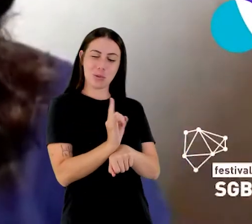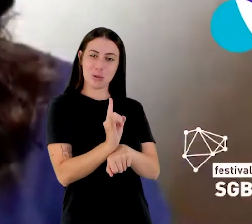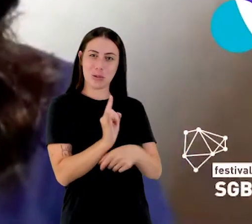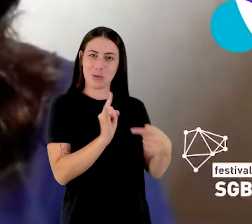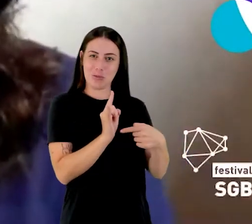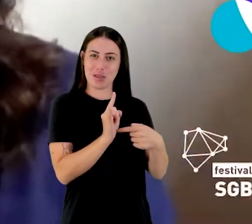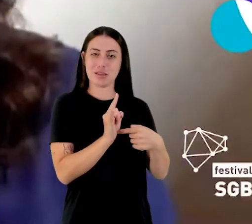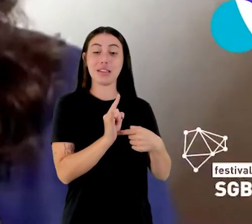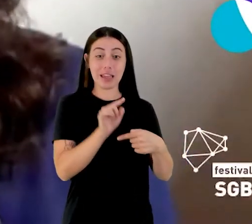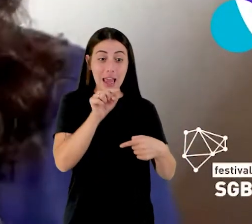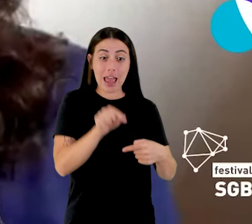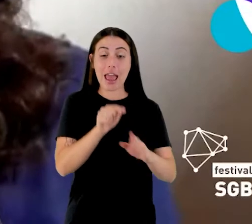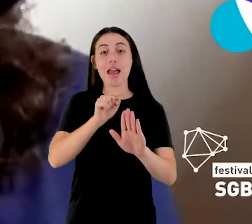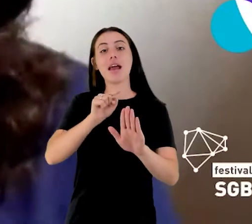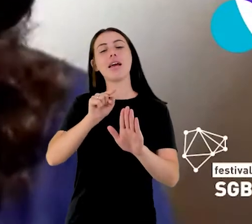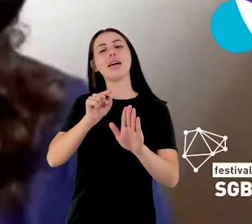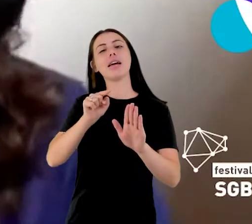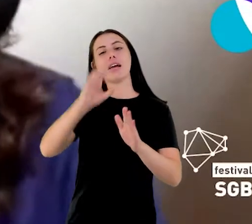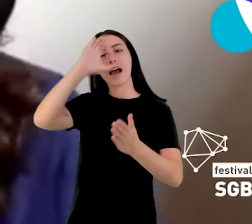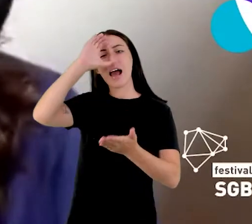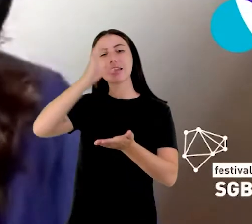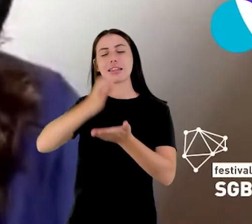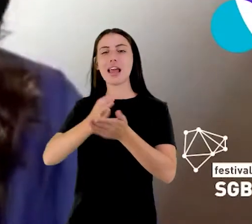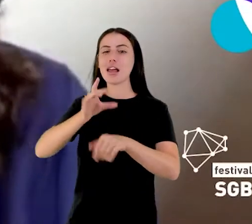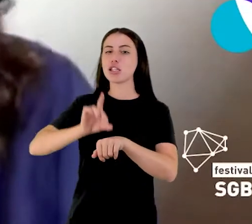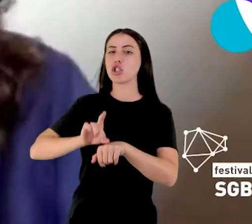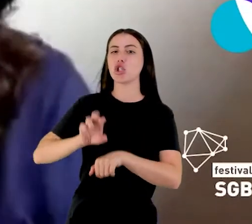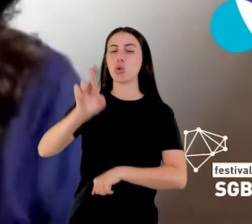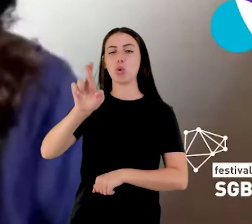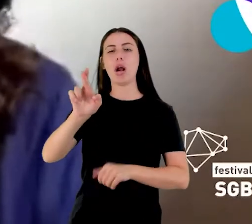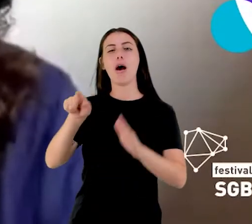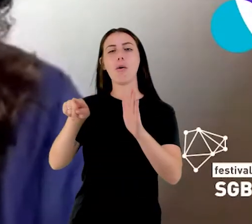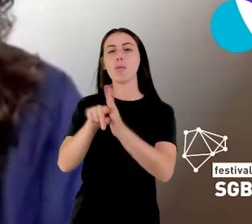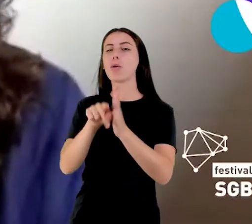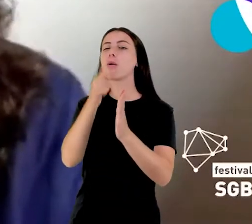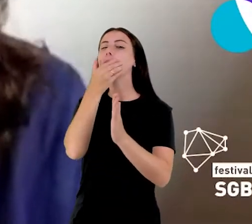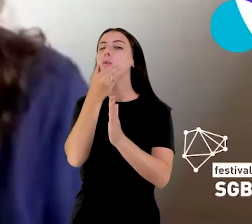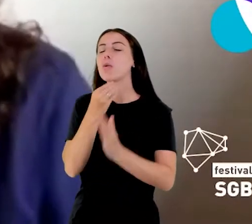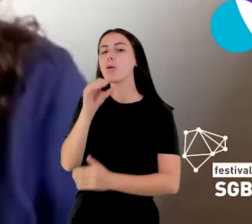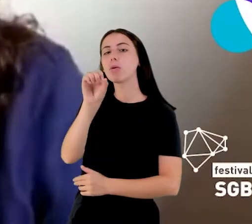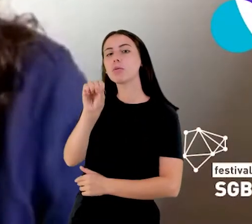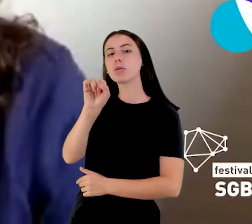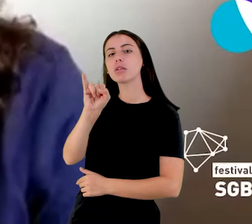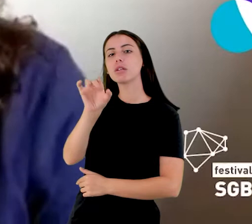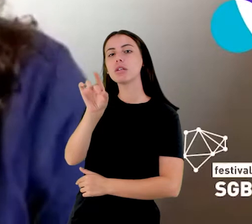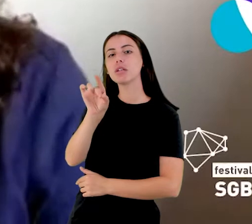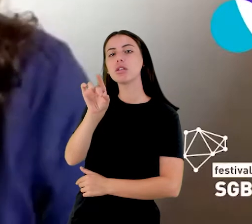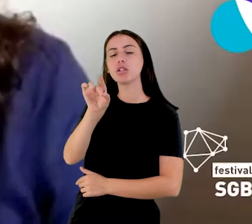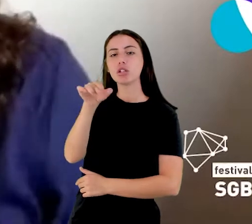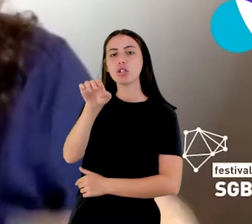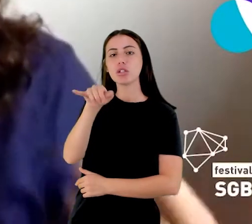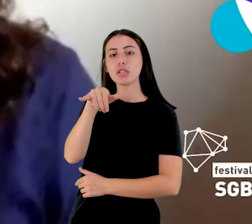racismo estrutural, e qual seria a vocação desse filme no mundo. E aí, como o Rick falou para vocês, o documentário